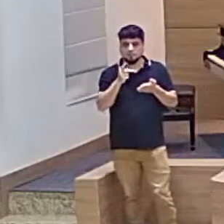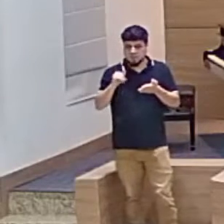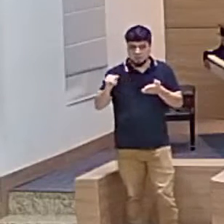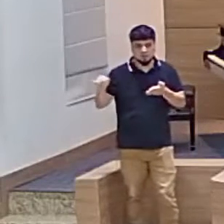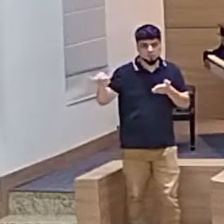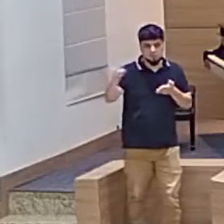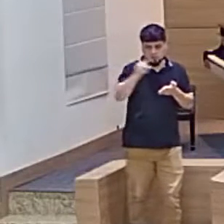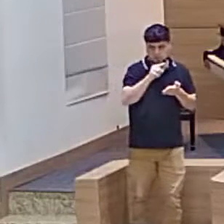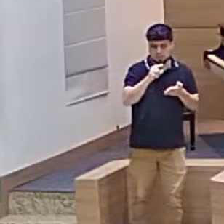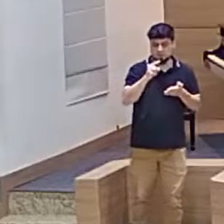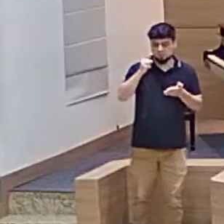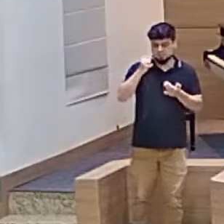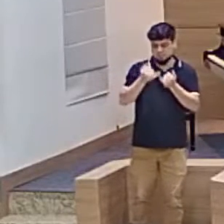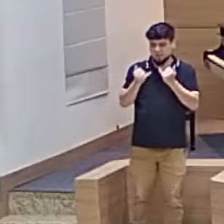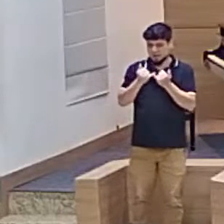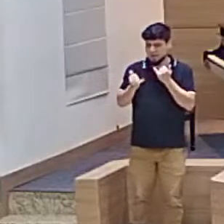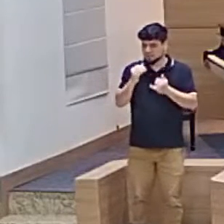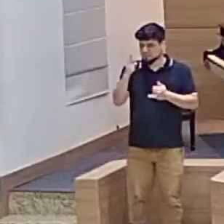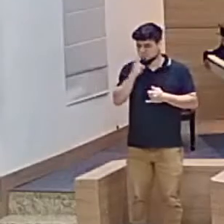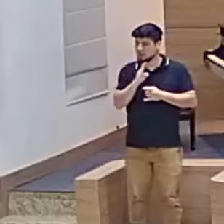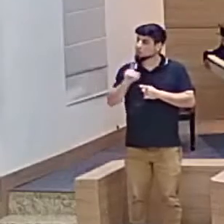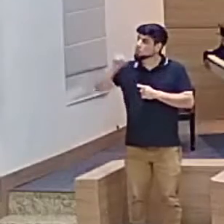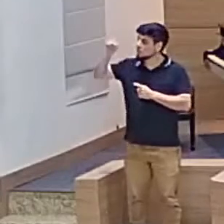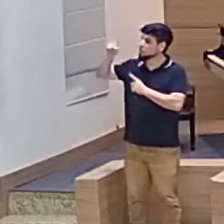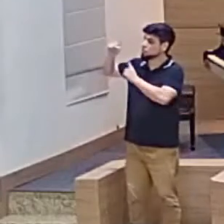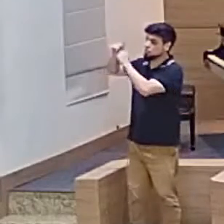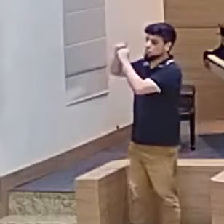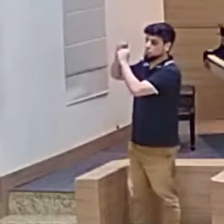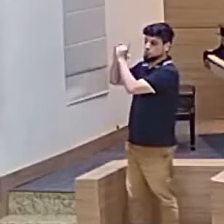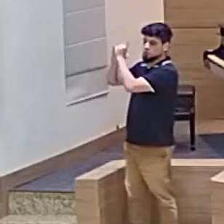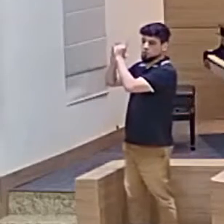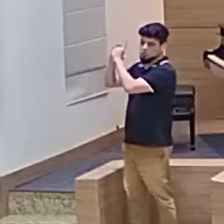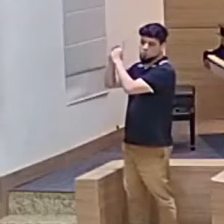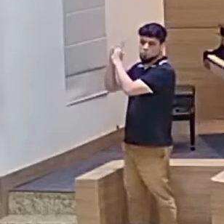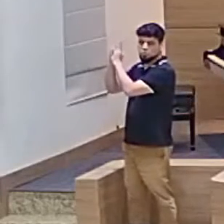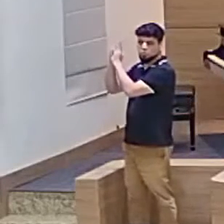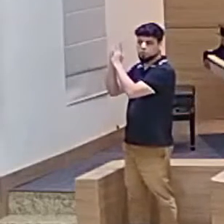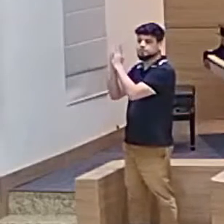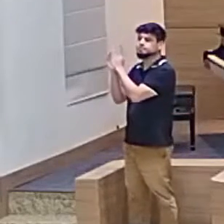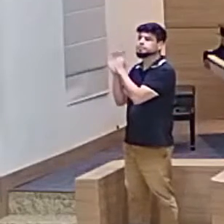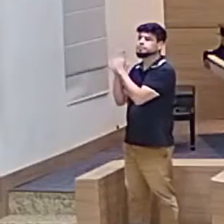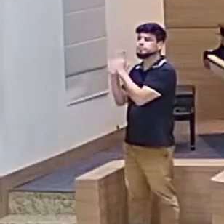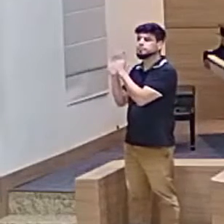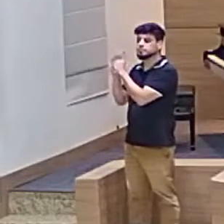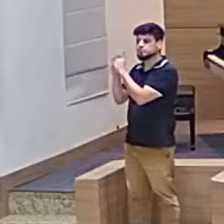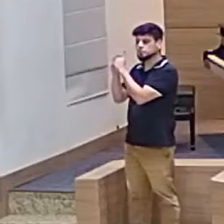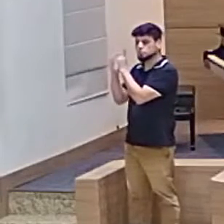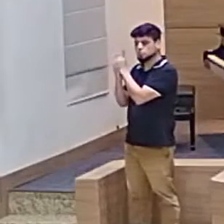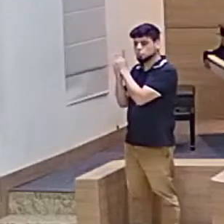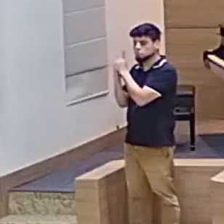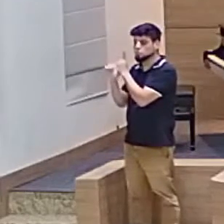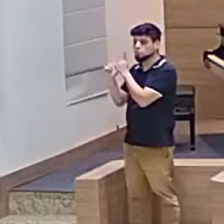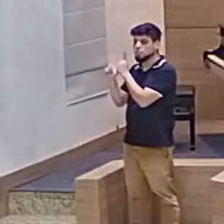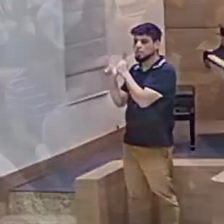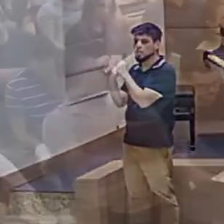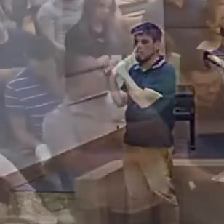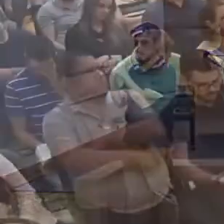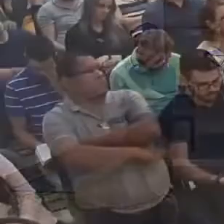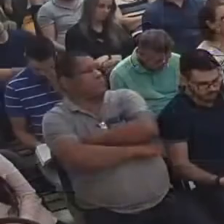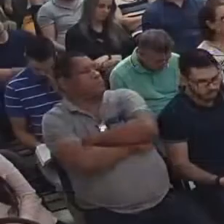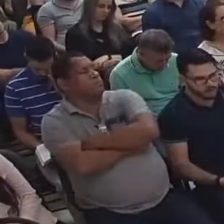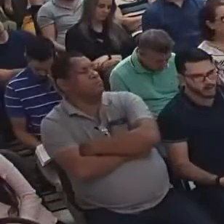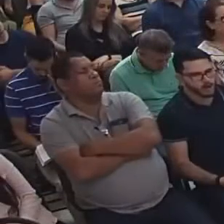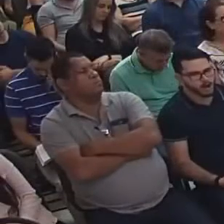parece mal cultuar a Deus e o culto ar aqui novamente irmãos não tem a ver com a prática litúrgica embora isso esteja